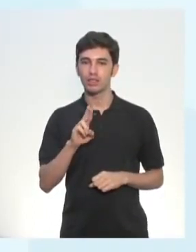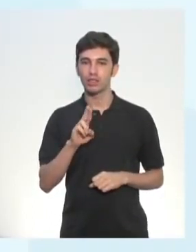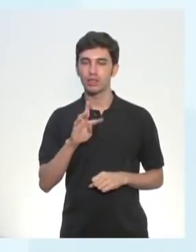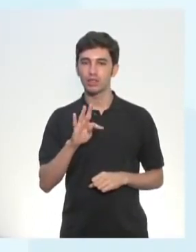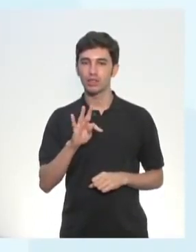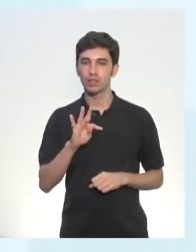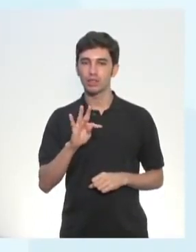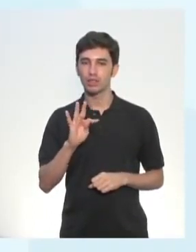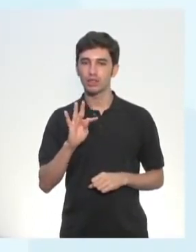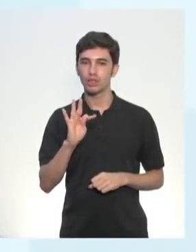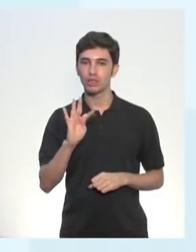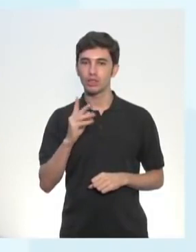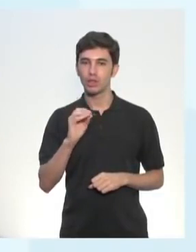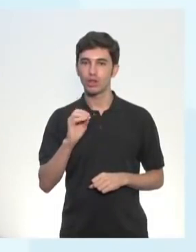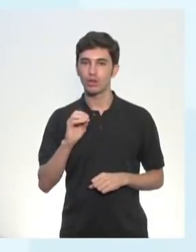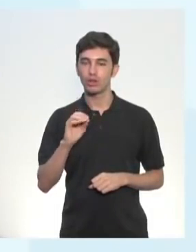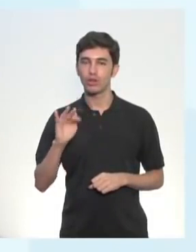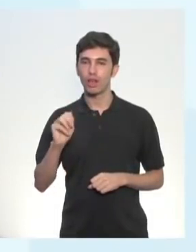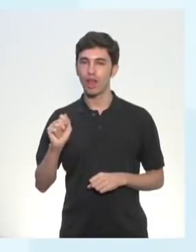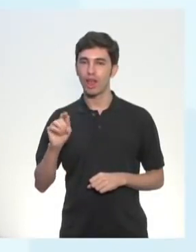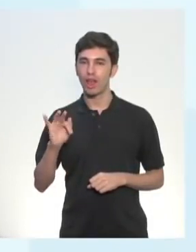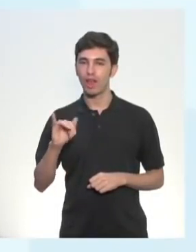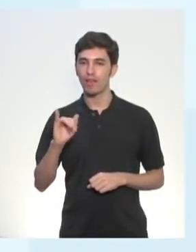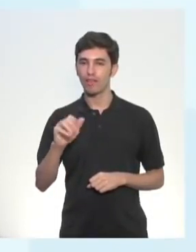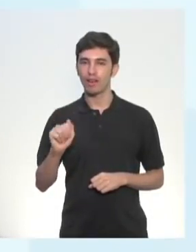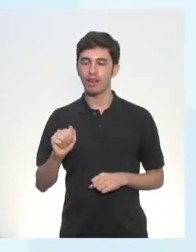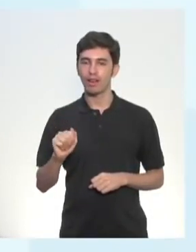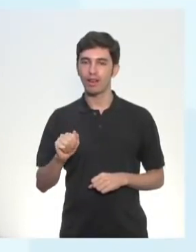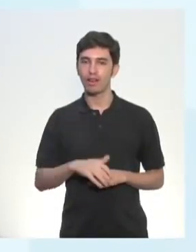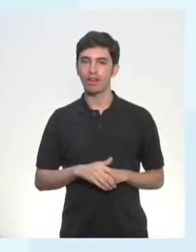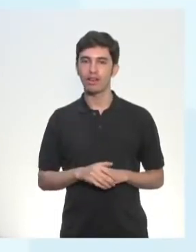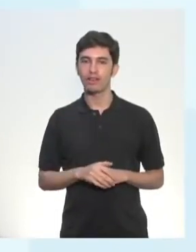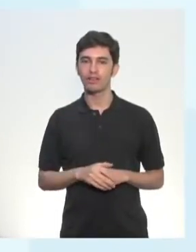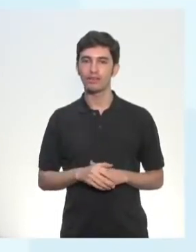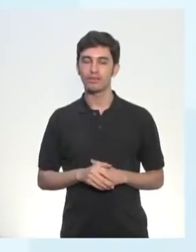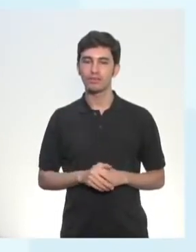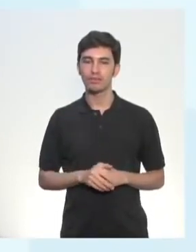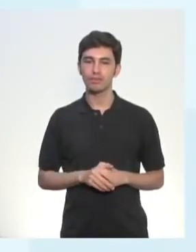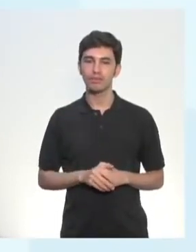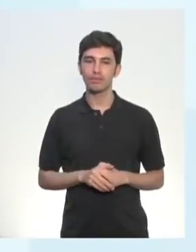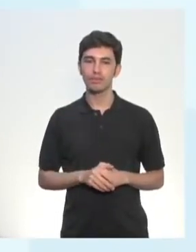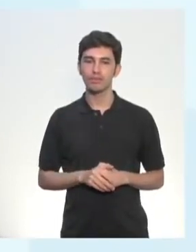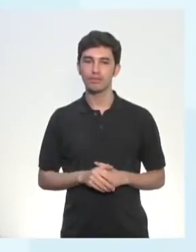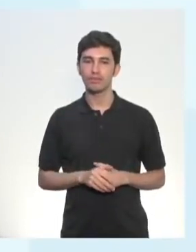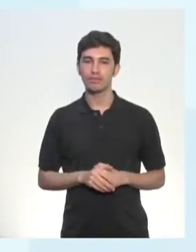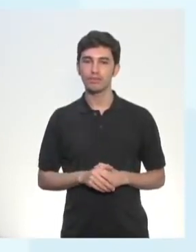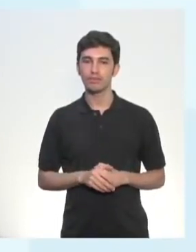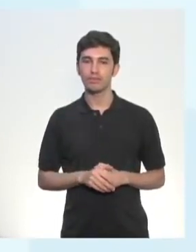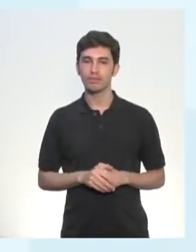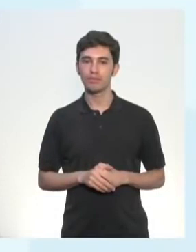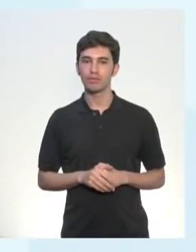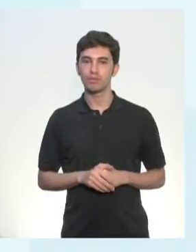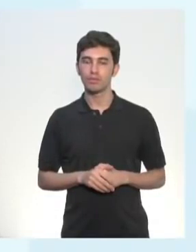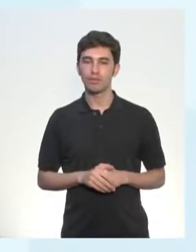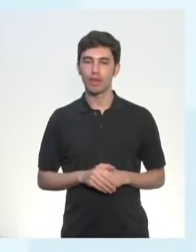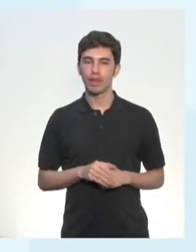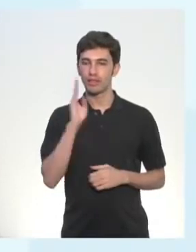from, e já põe o país direto. E aqui minha caneta não pegou. Is from